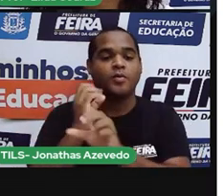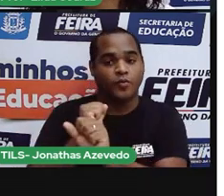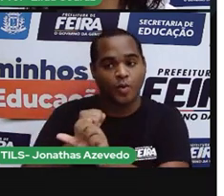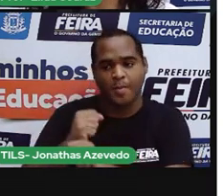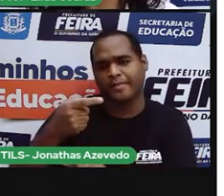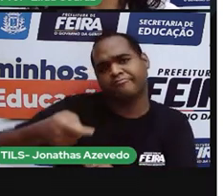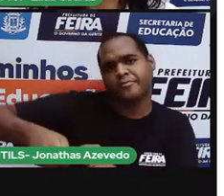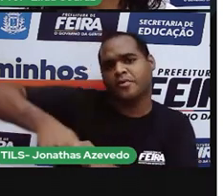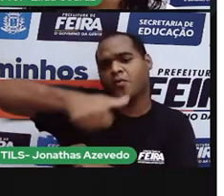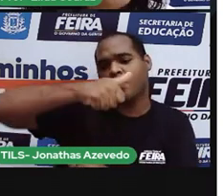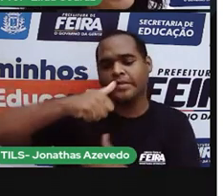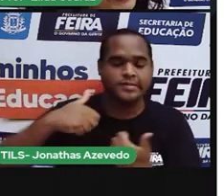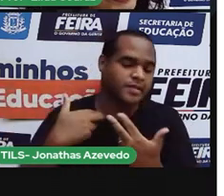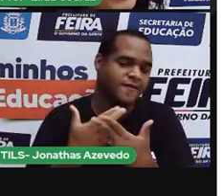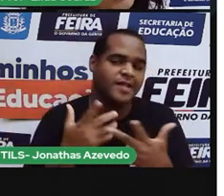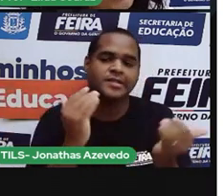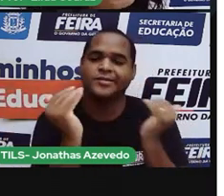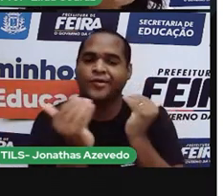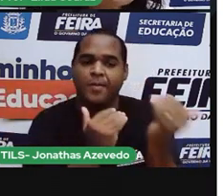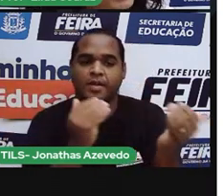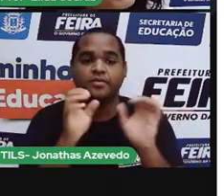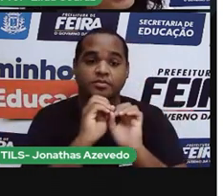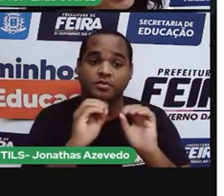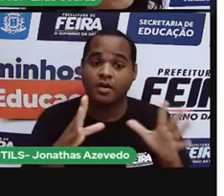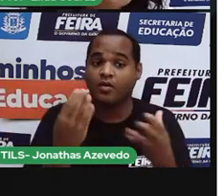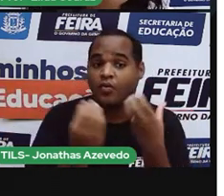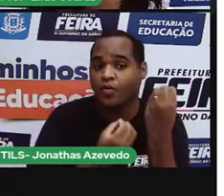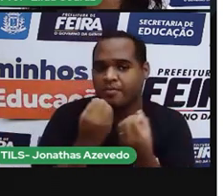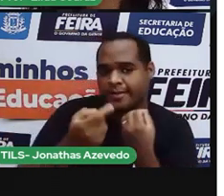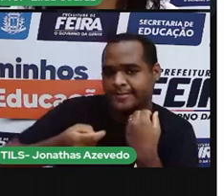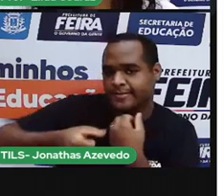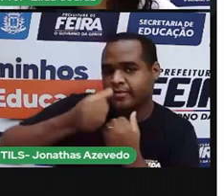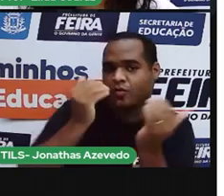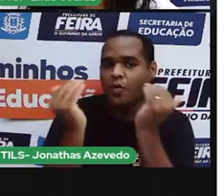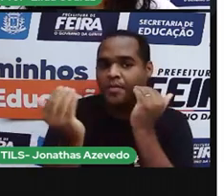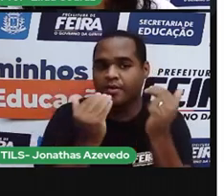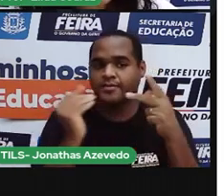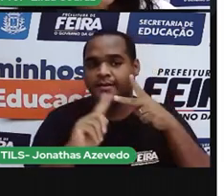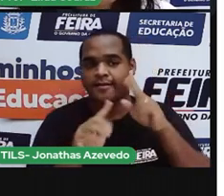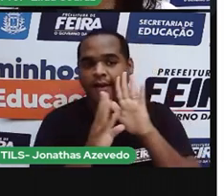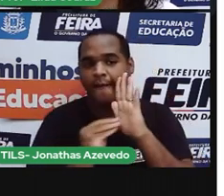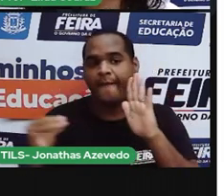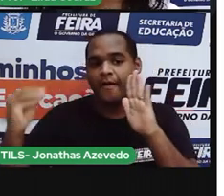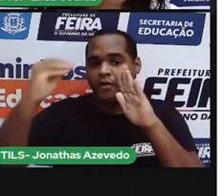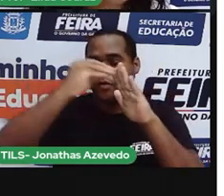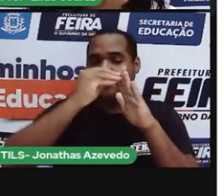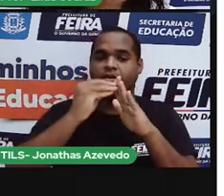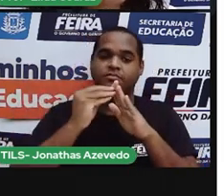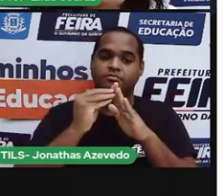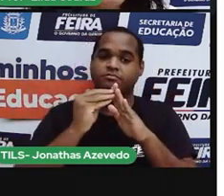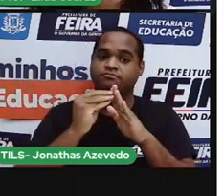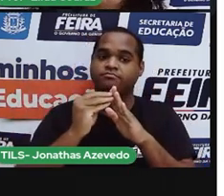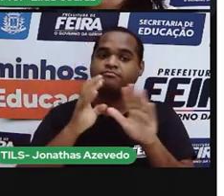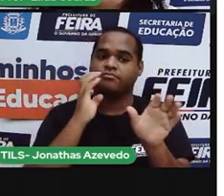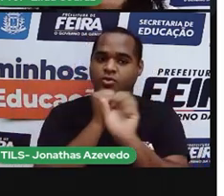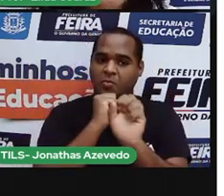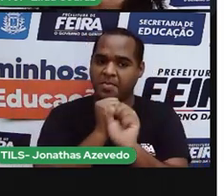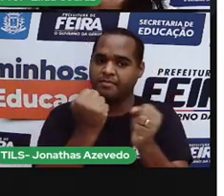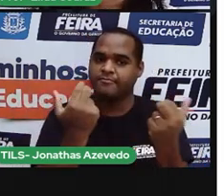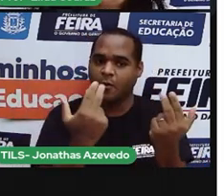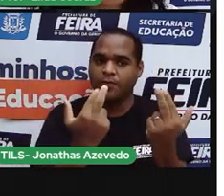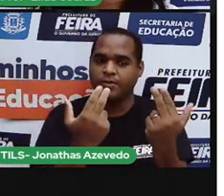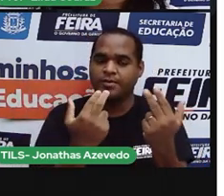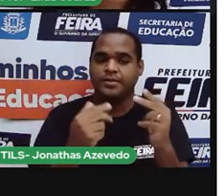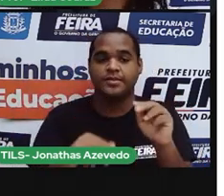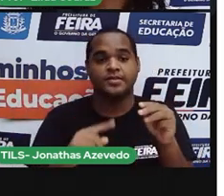gude, comparar a quantidade de gude, acrescentar para ficar com a mesma